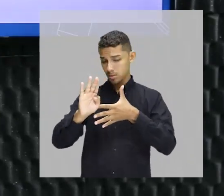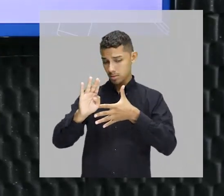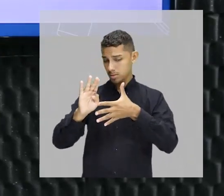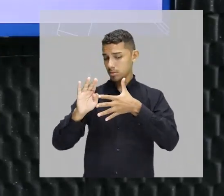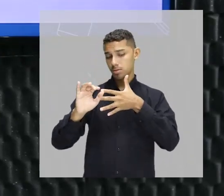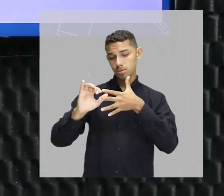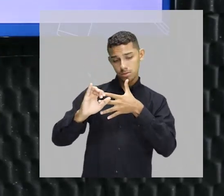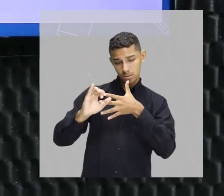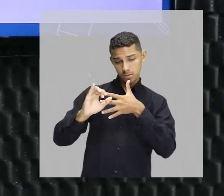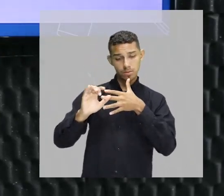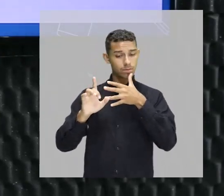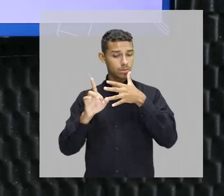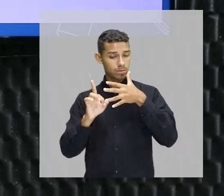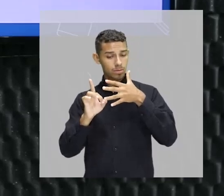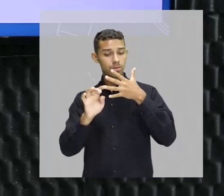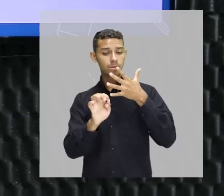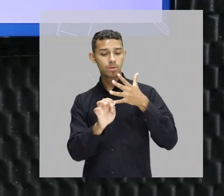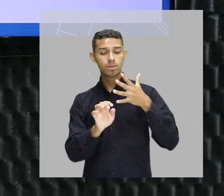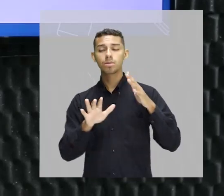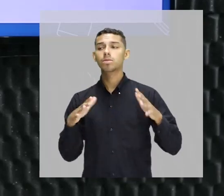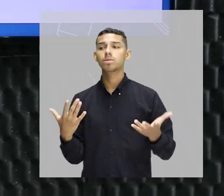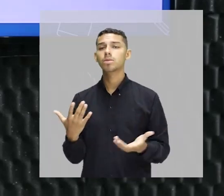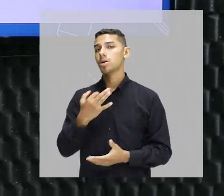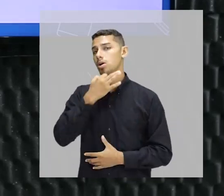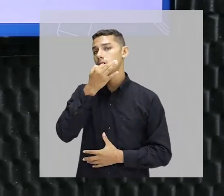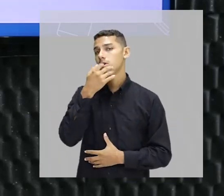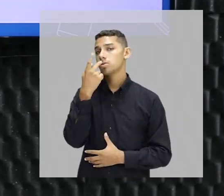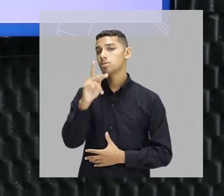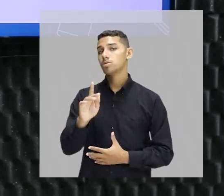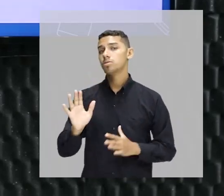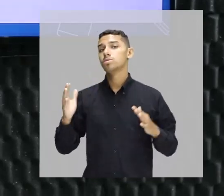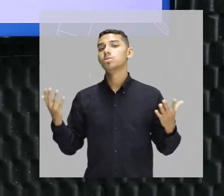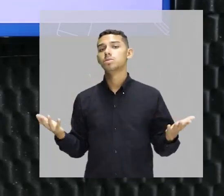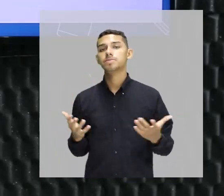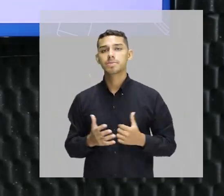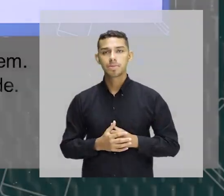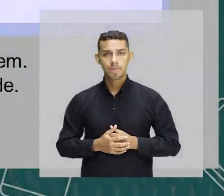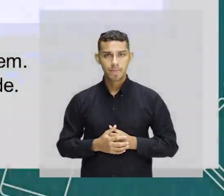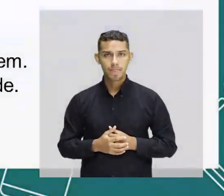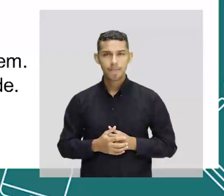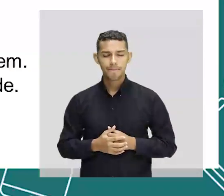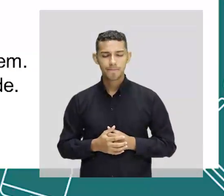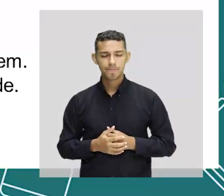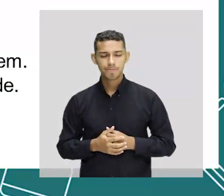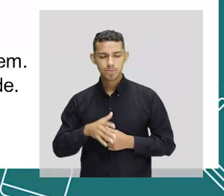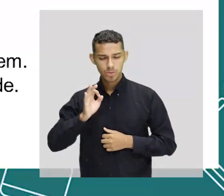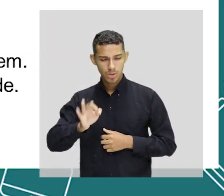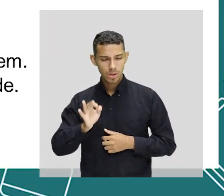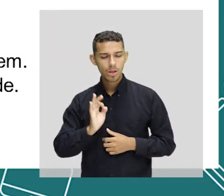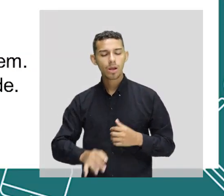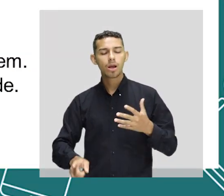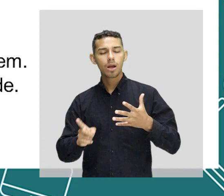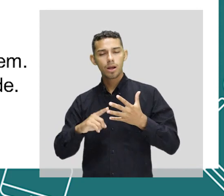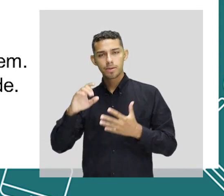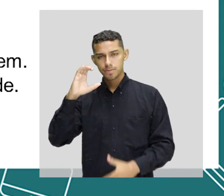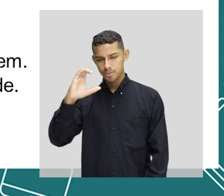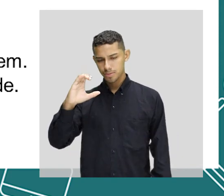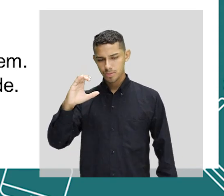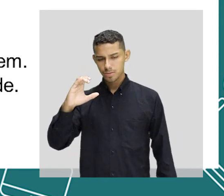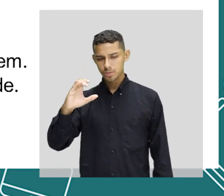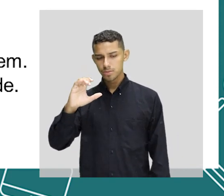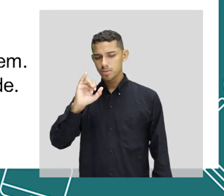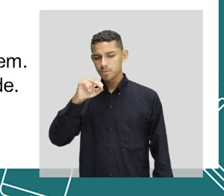narrativa, injuntiva, descritiva ou argumentativa? Então, a opção correta, injuntiva, porque